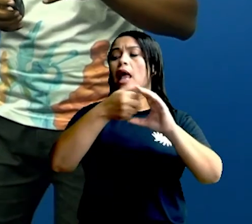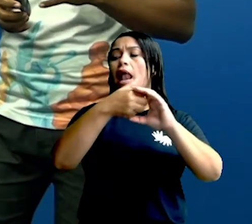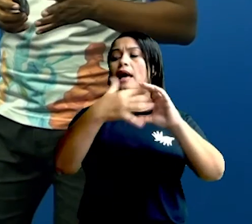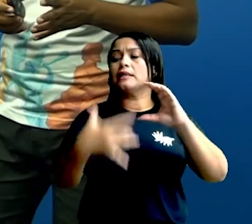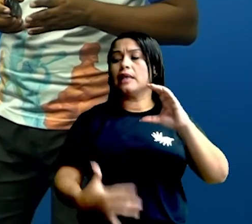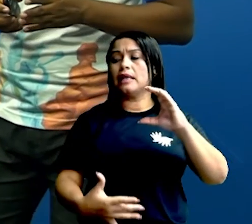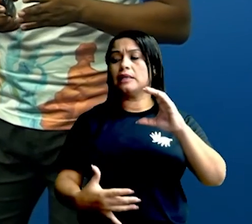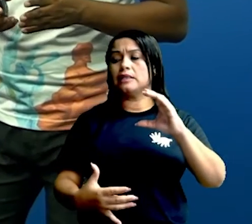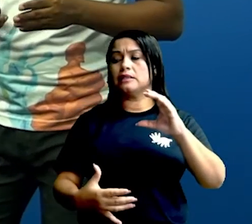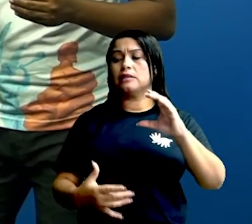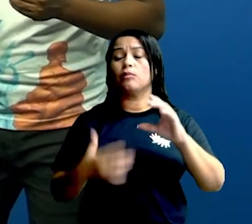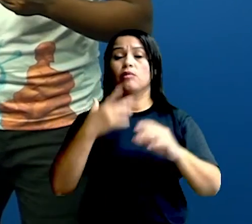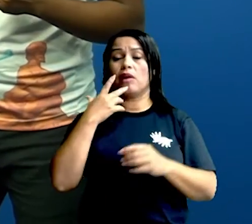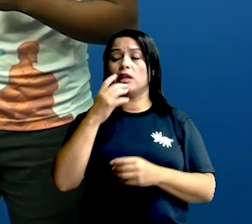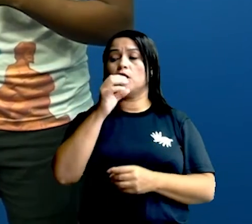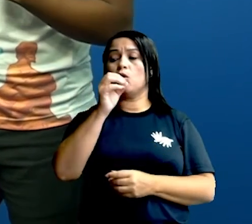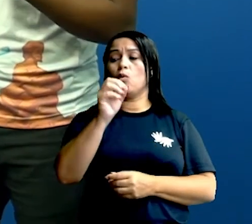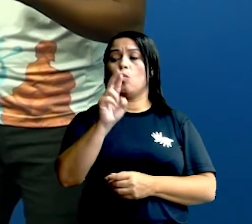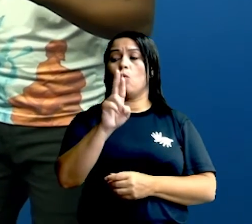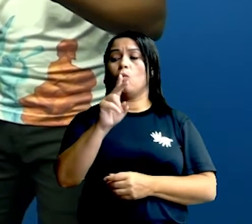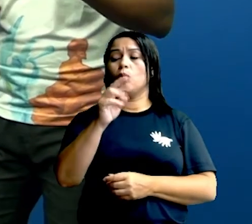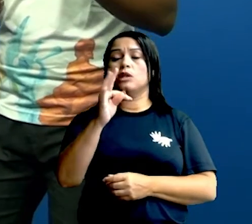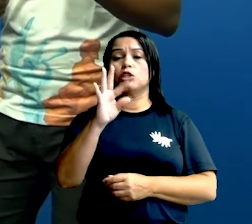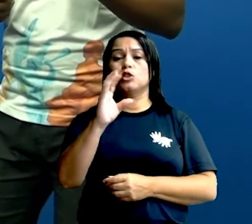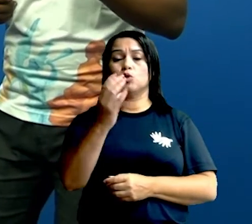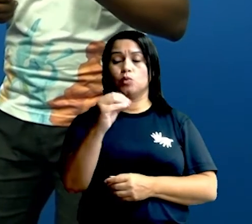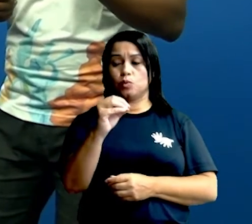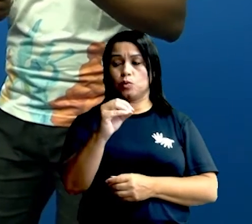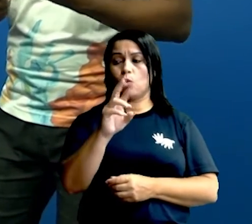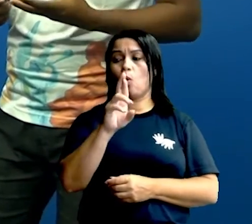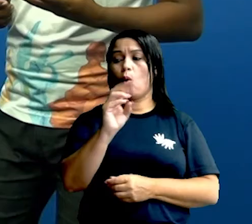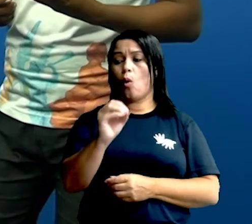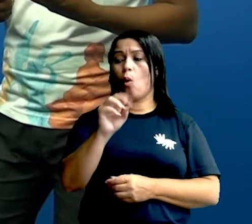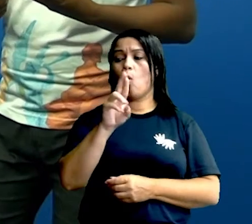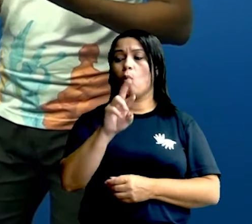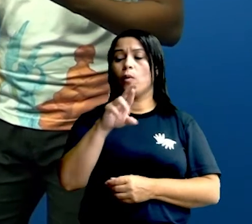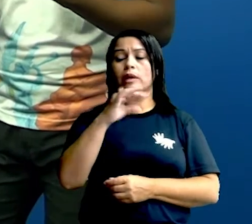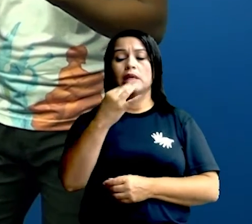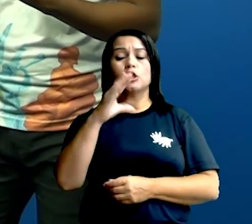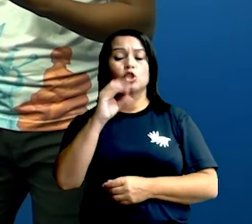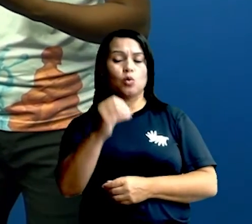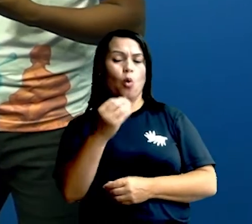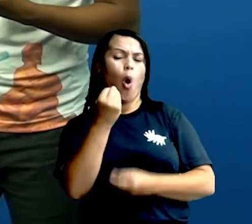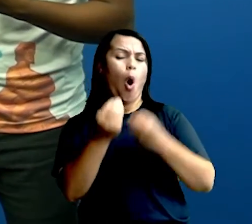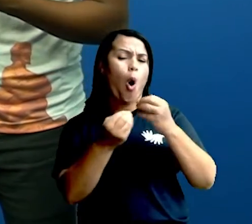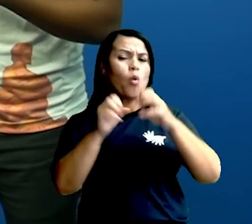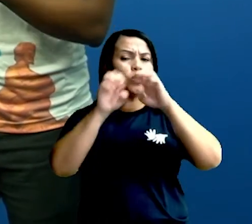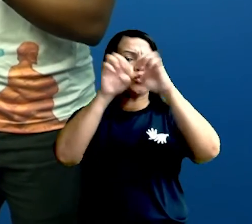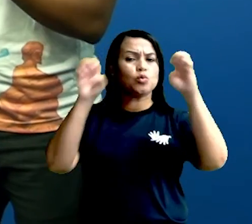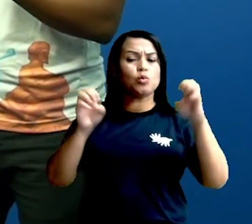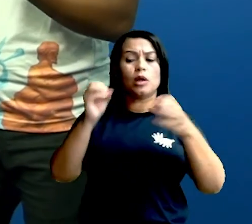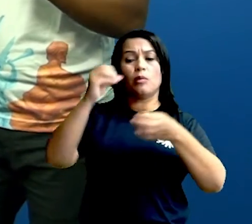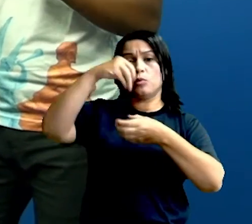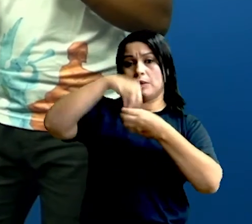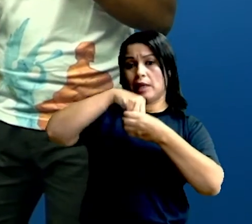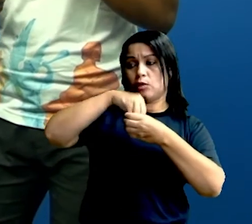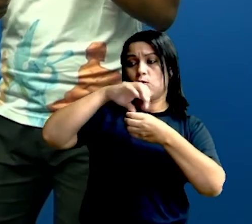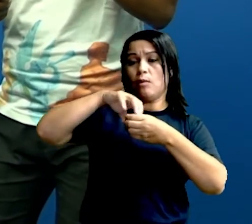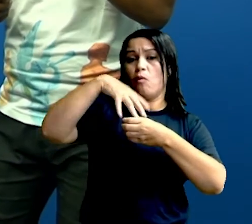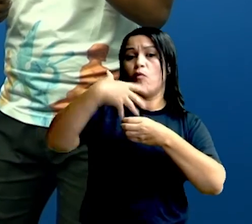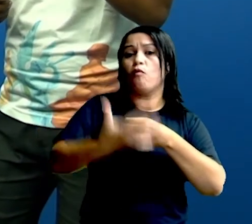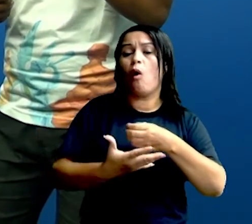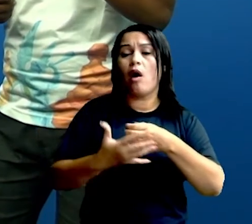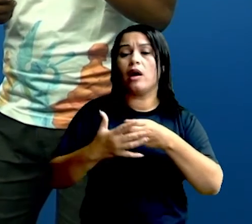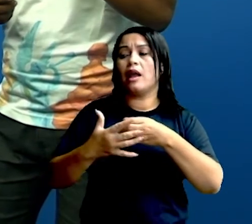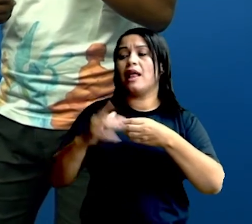características. Falando do ouriço, temos aqui uma imagem da estrutura de um ouriço, como ele é por dentro, como ele é por fora, com